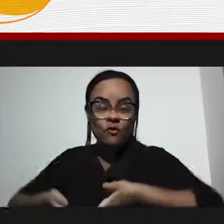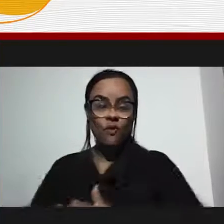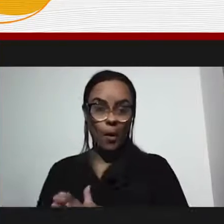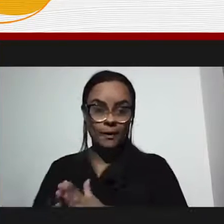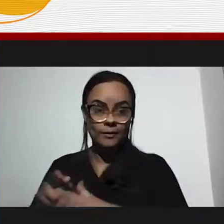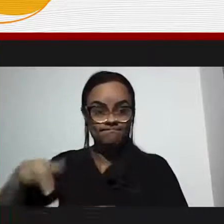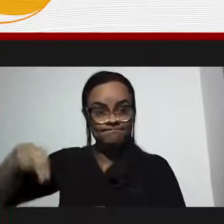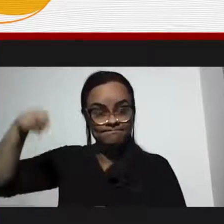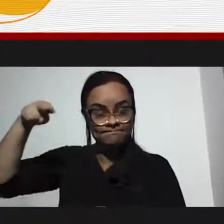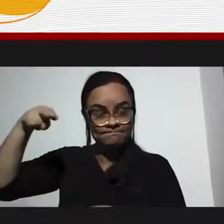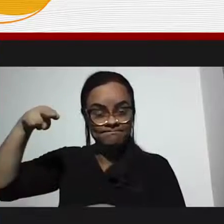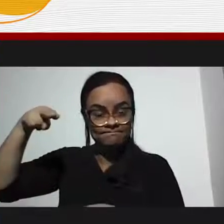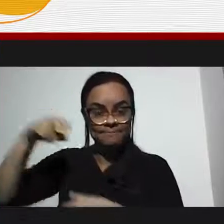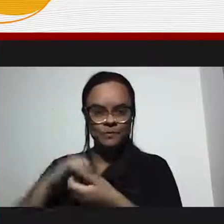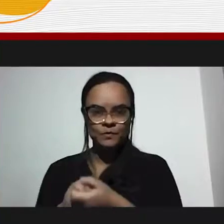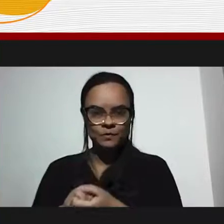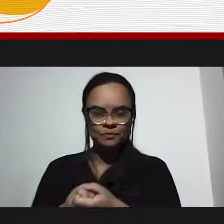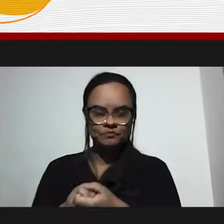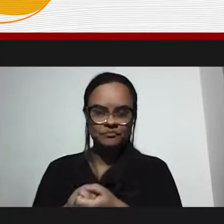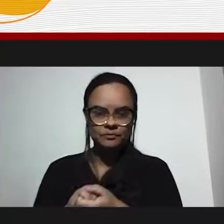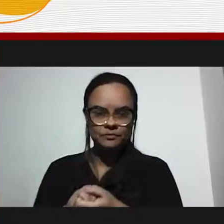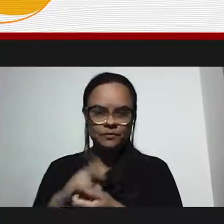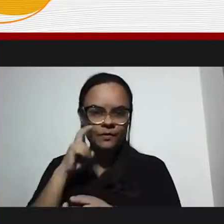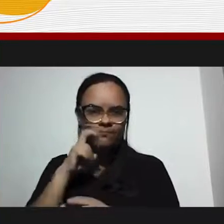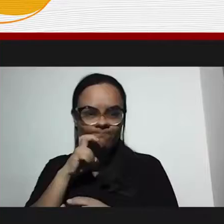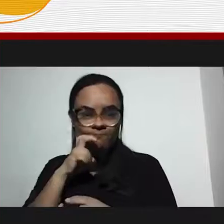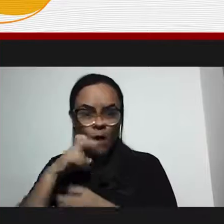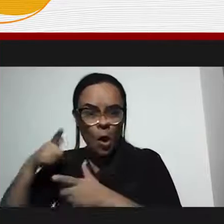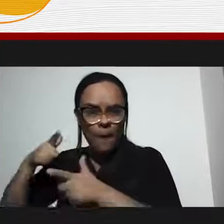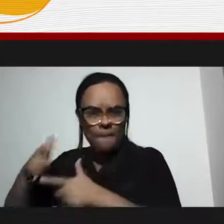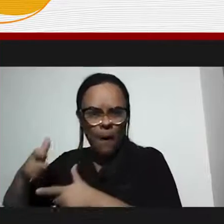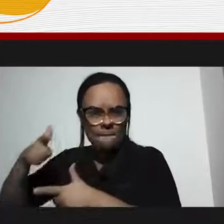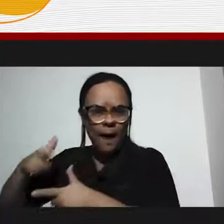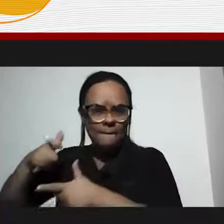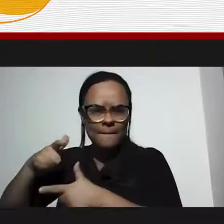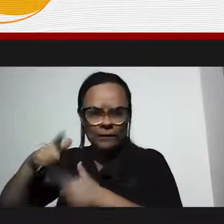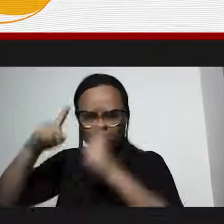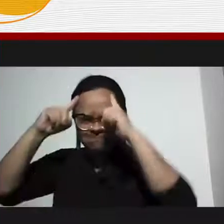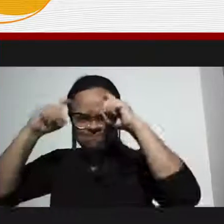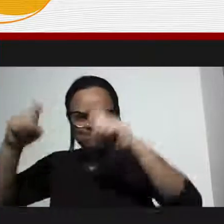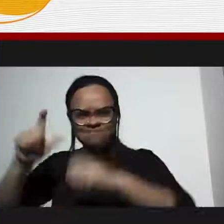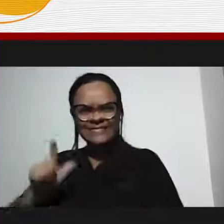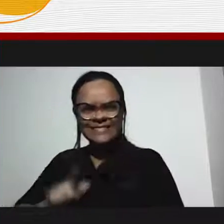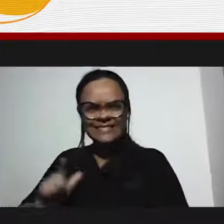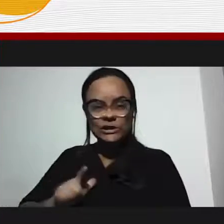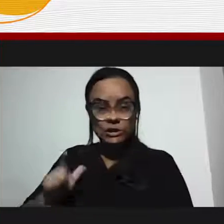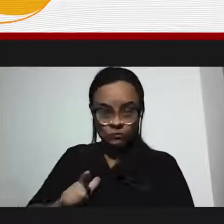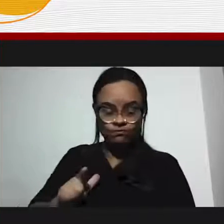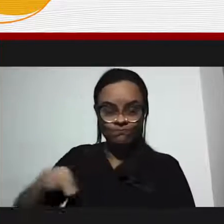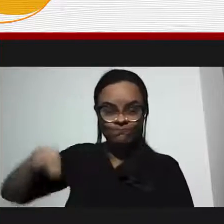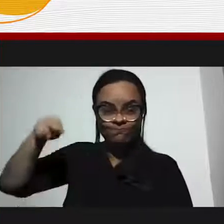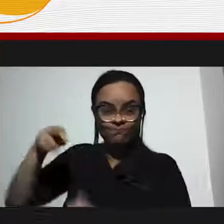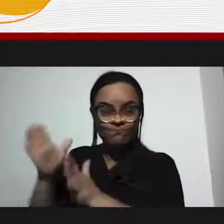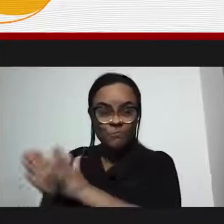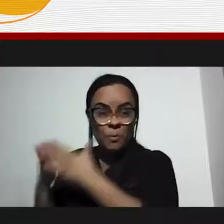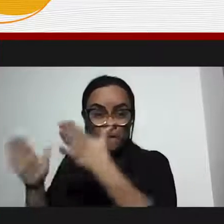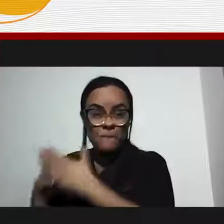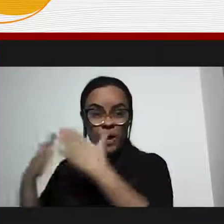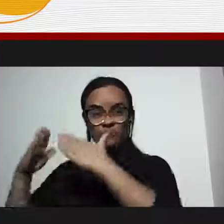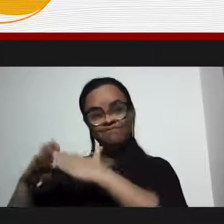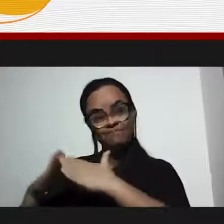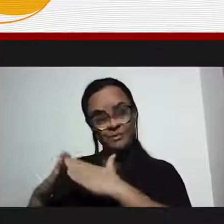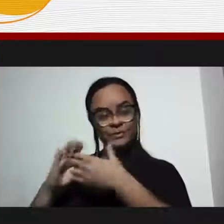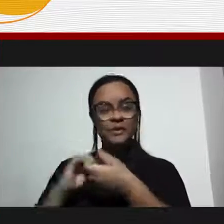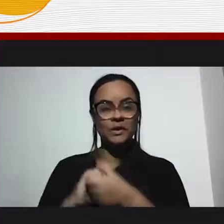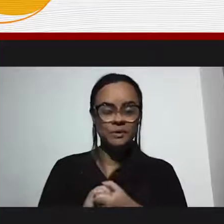morava, ele era muito mais conhecido pela criminalidade e pela violência, né? Então, era periferia de Natal, era uma comunidade,